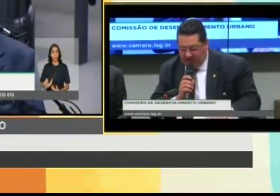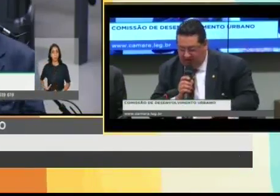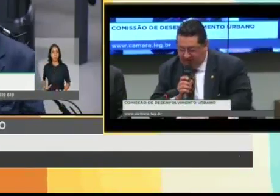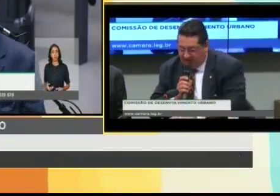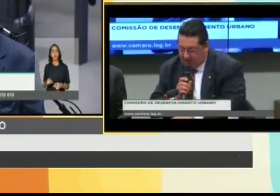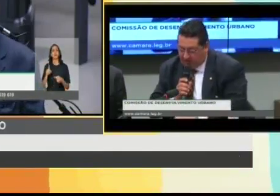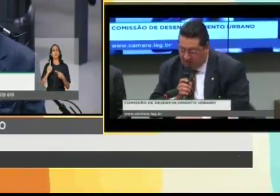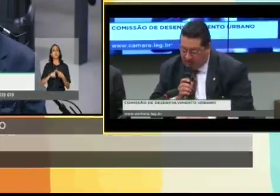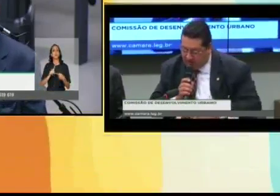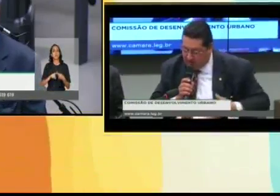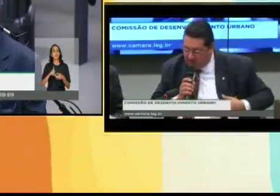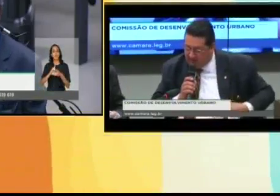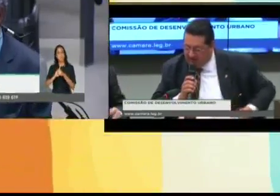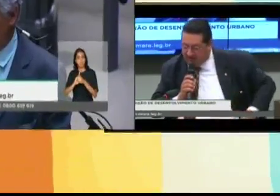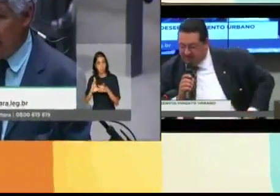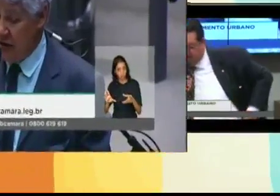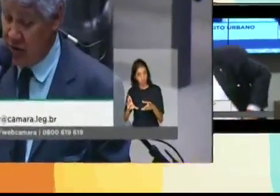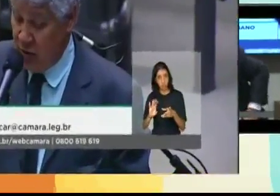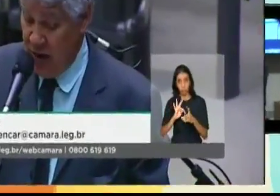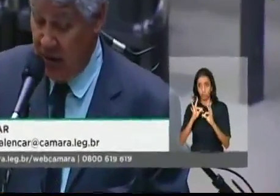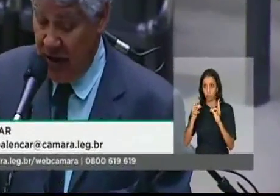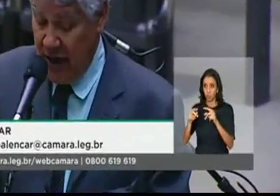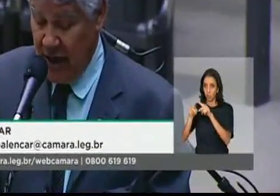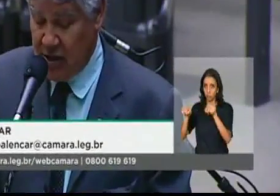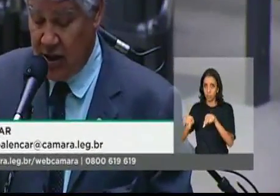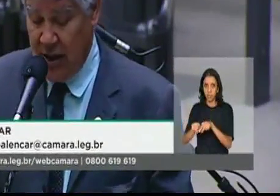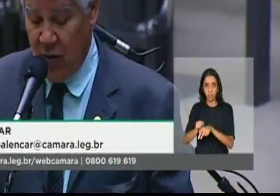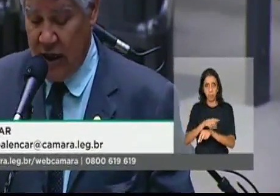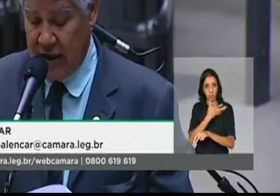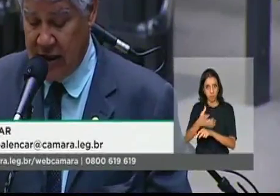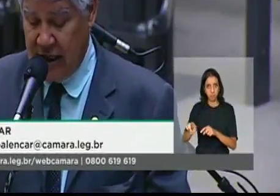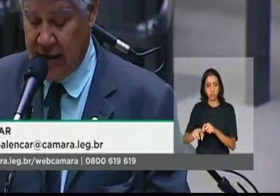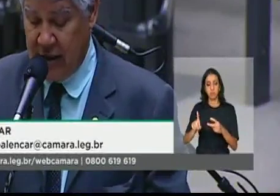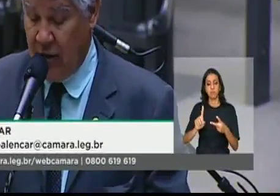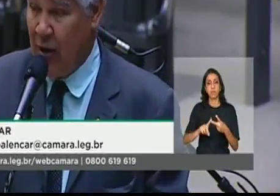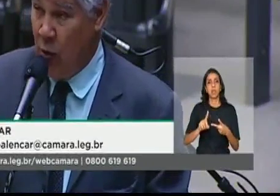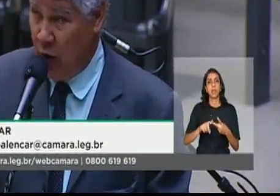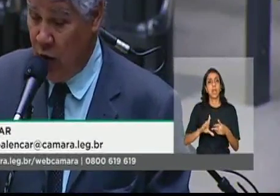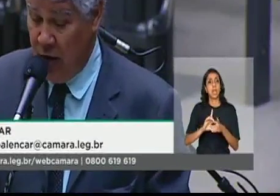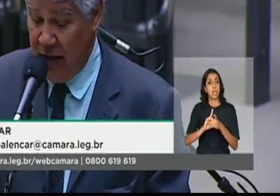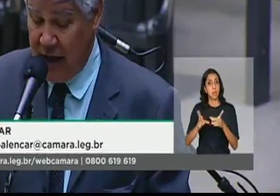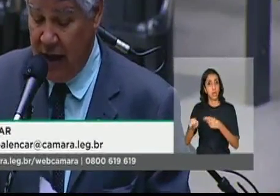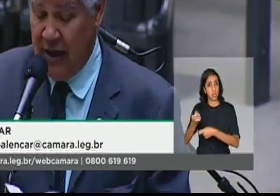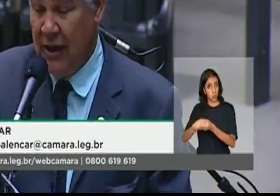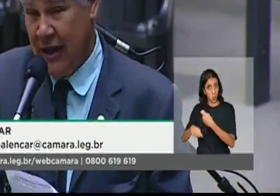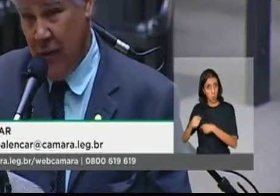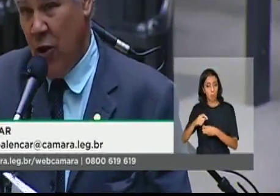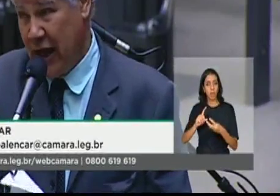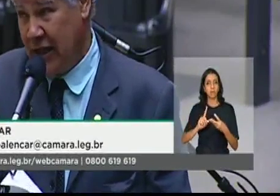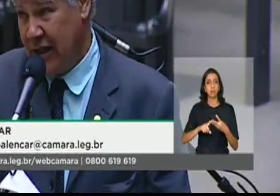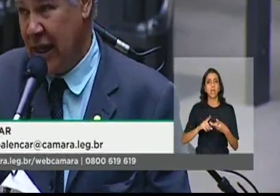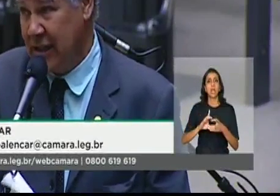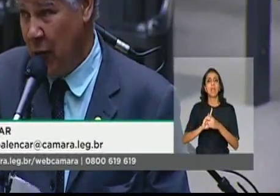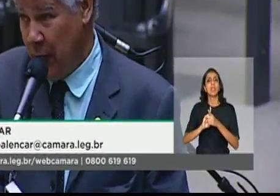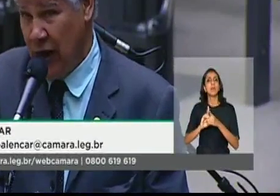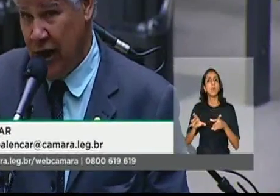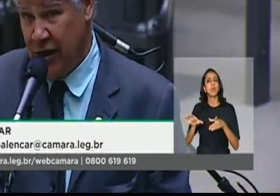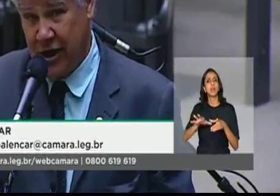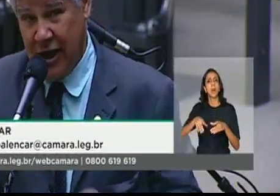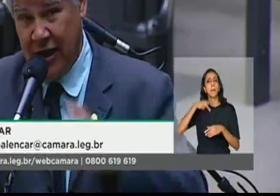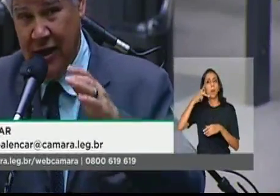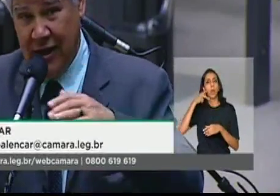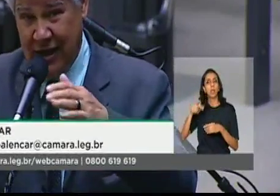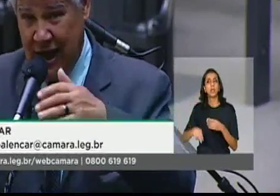democratização dos territórios e do meio ambiente, democratização econômica, democratização